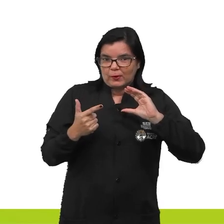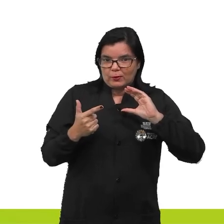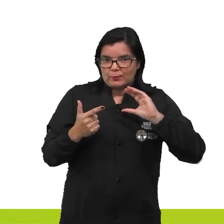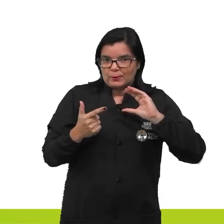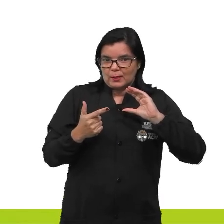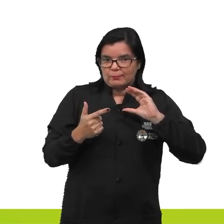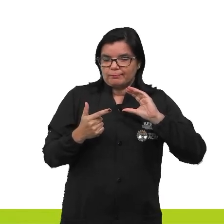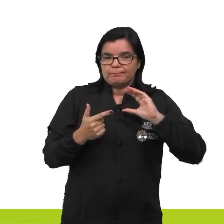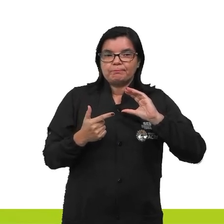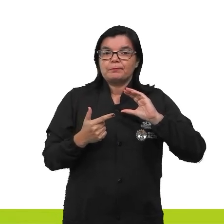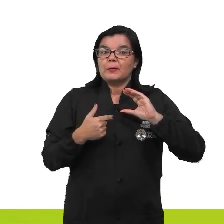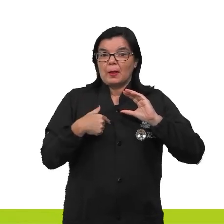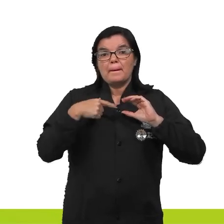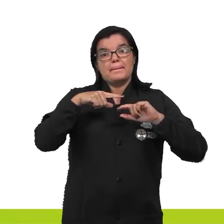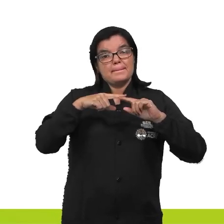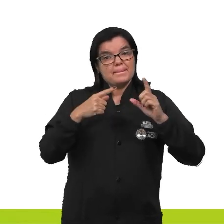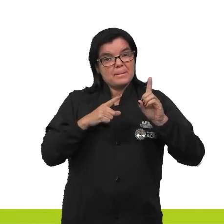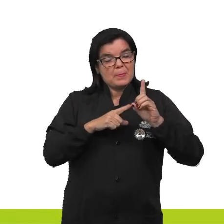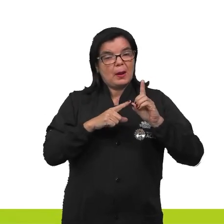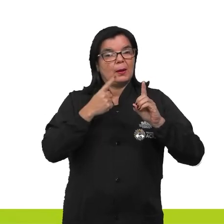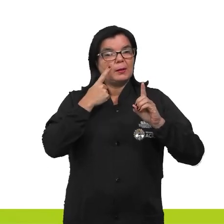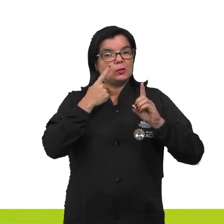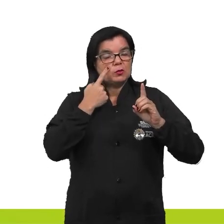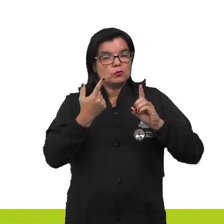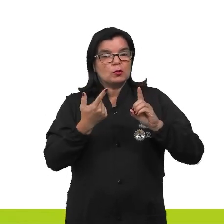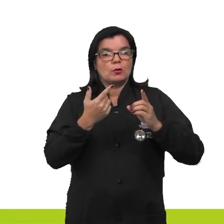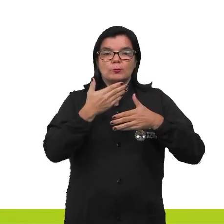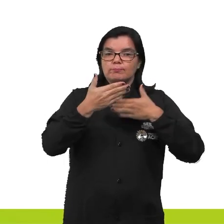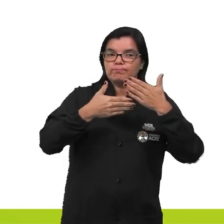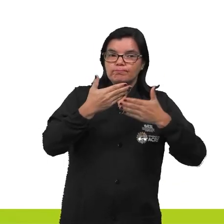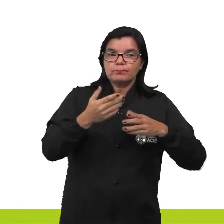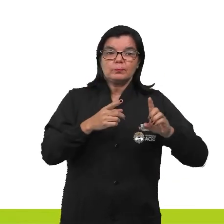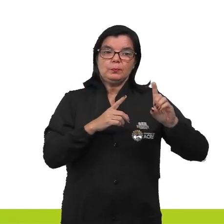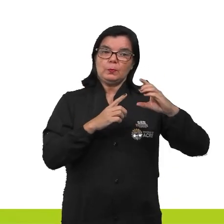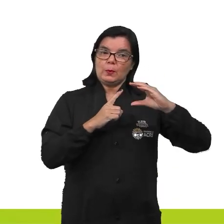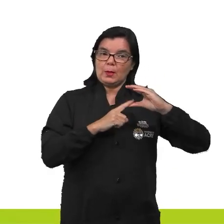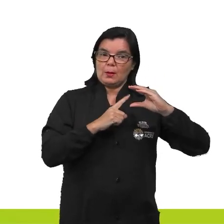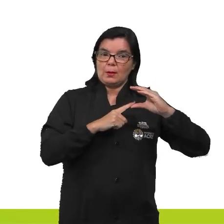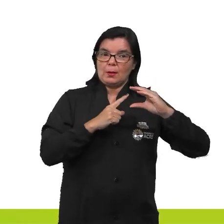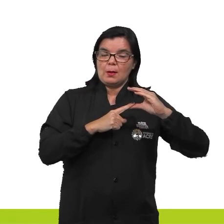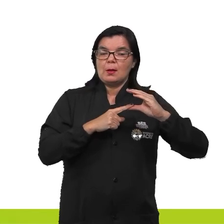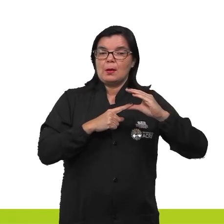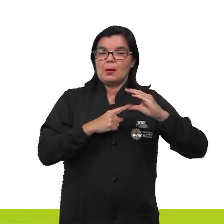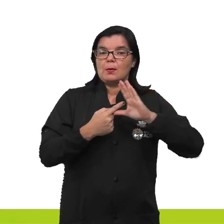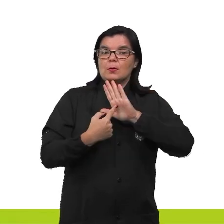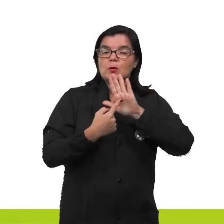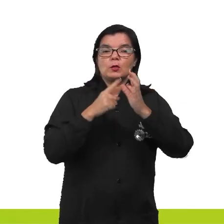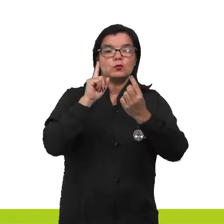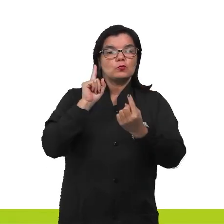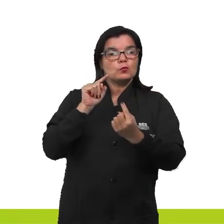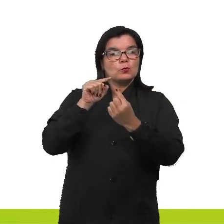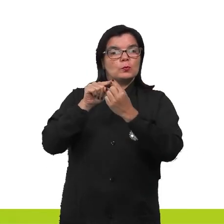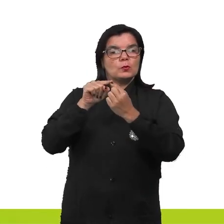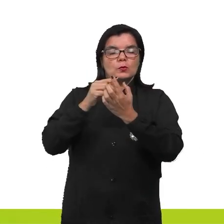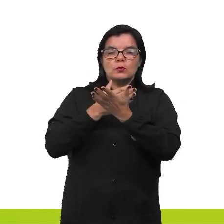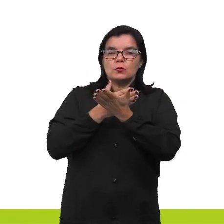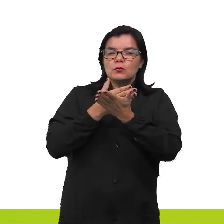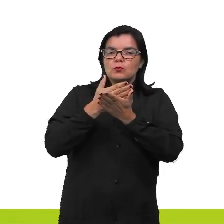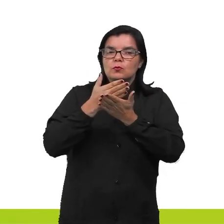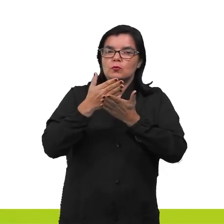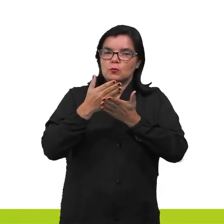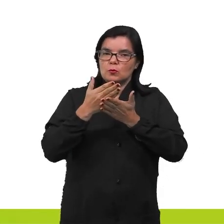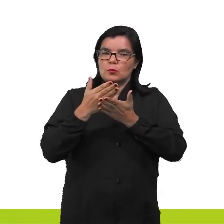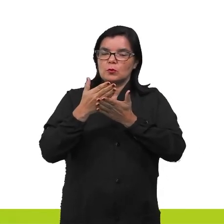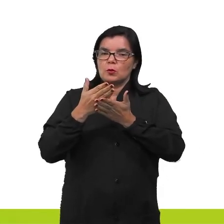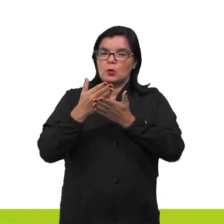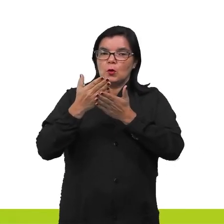relato irônico, né? É mais uma alegoria ali desse processo. Letra C, o retrato objetivo